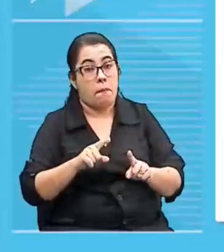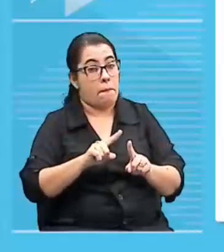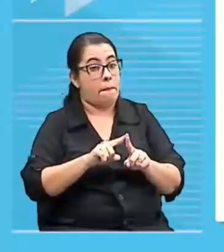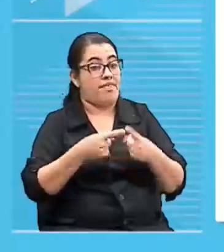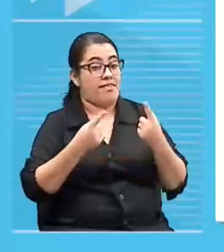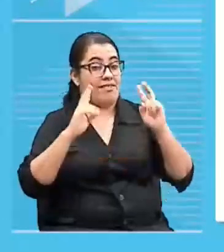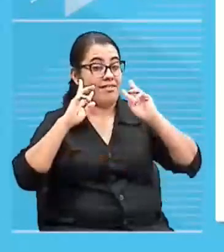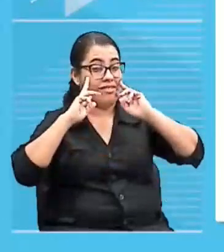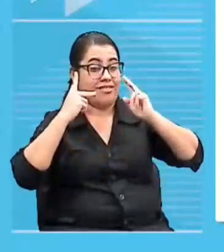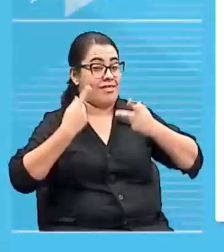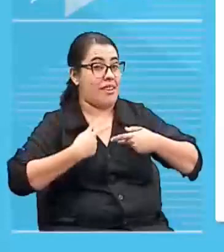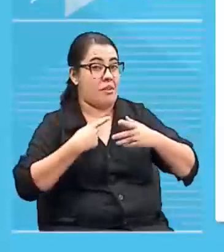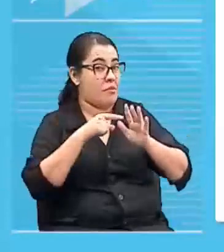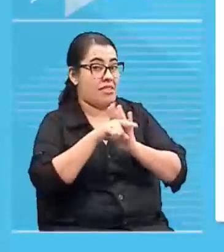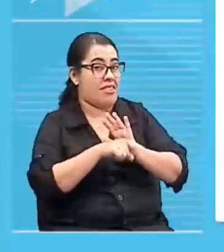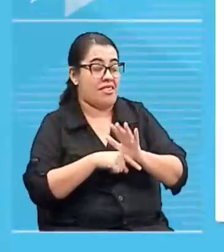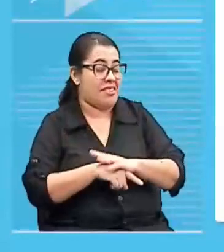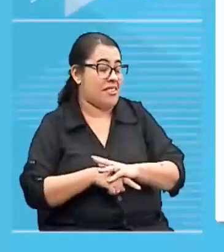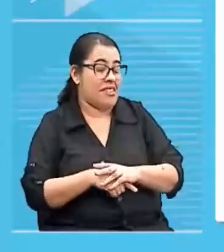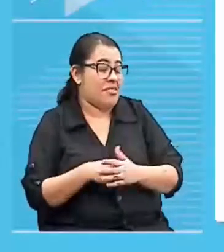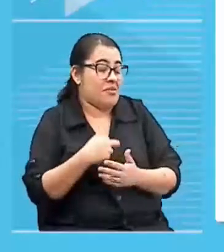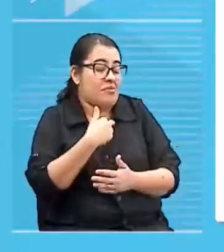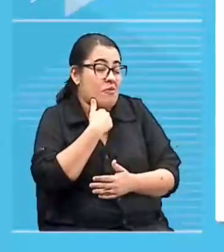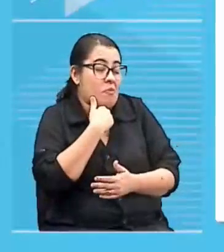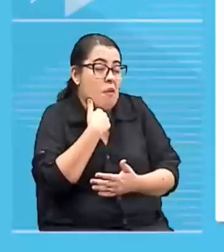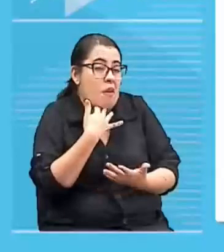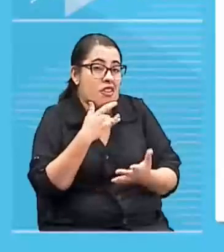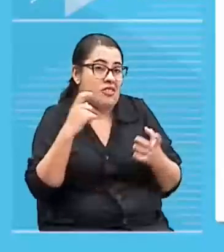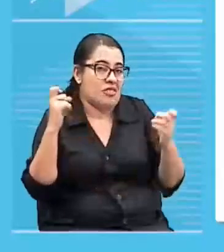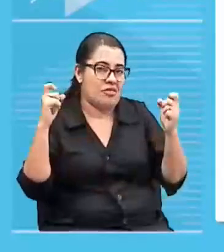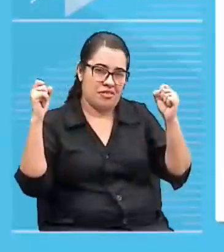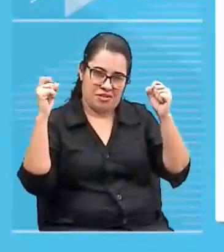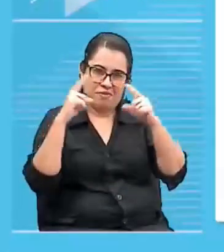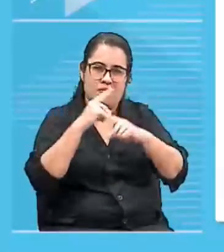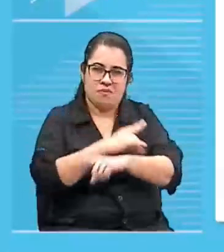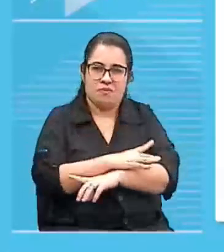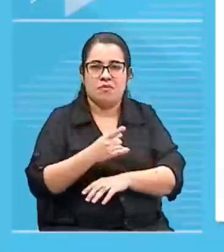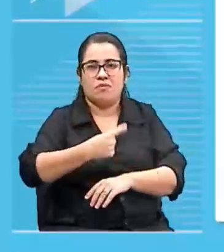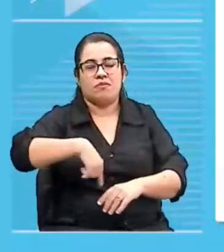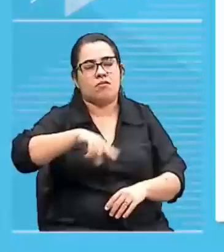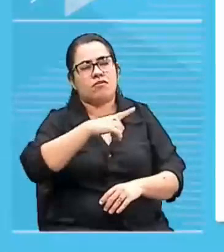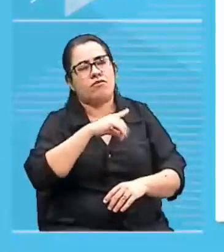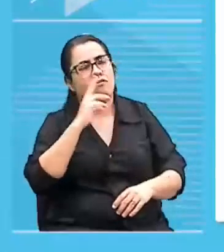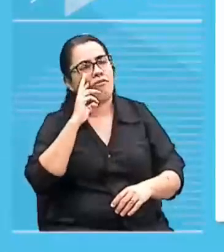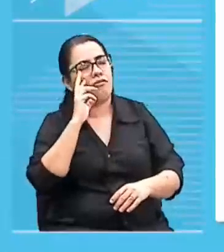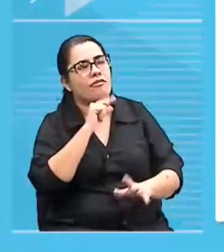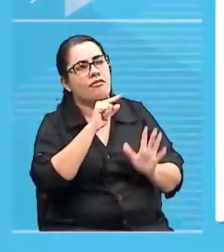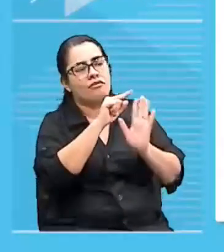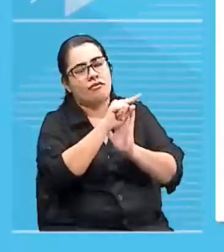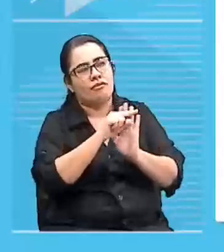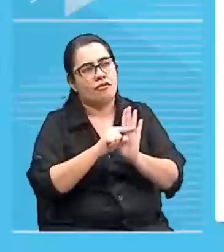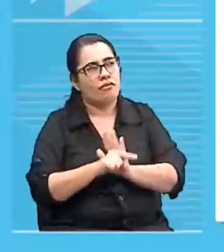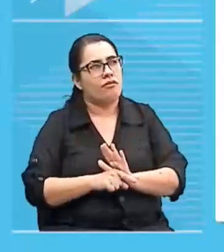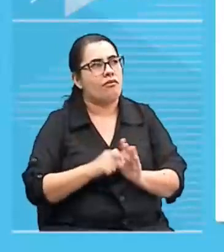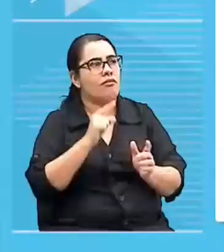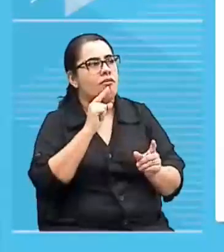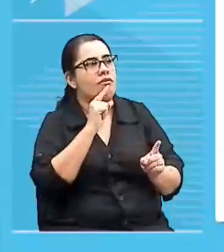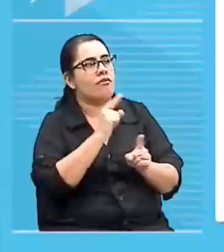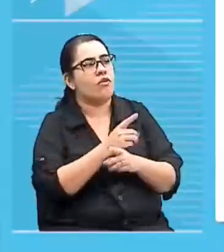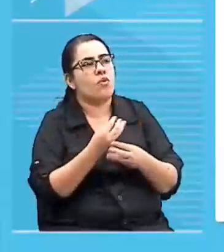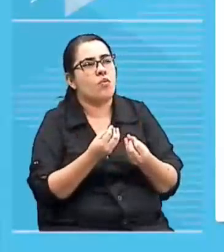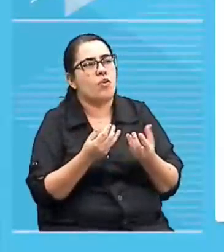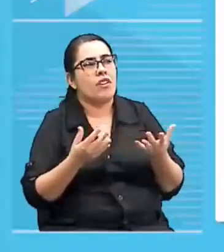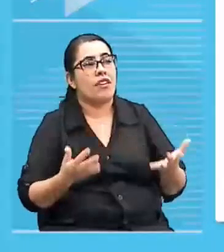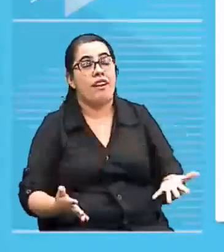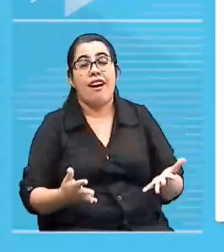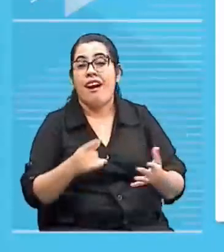assim de ser analisado, tá bom? Então, aqui a gente consegue, por exemplo, essa fábrica,